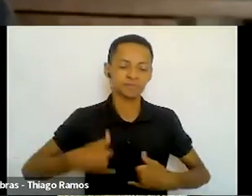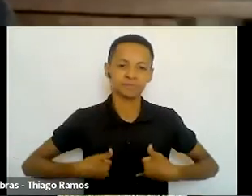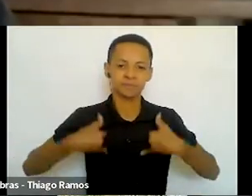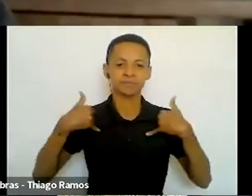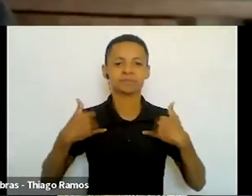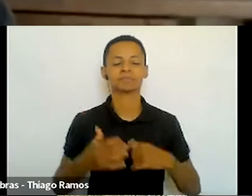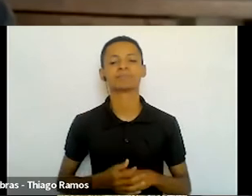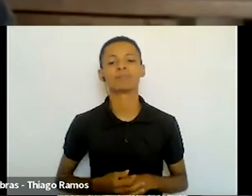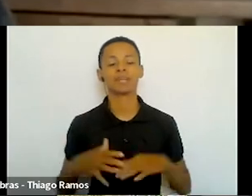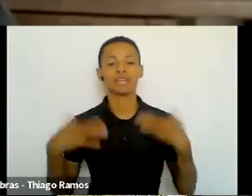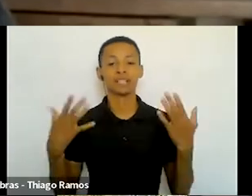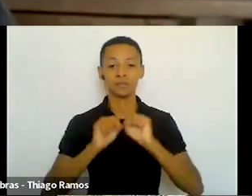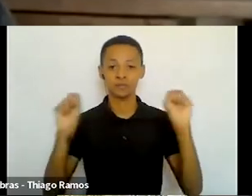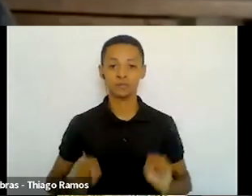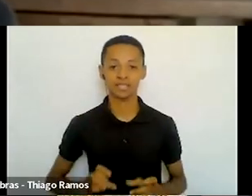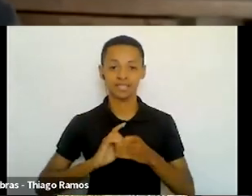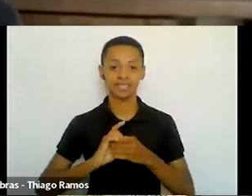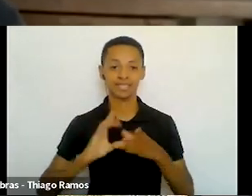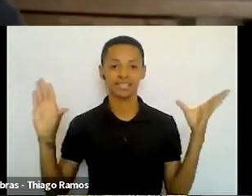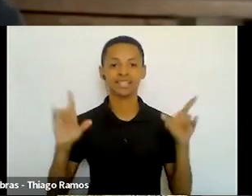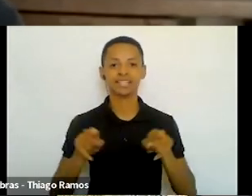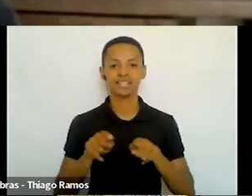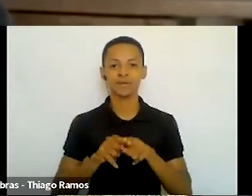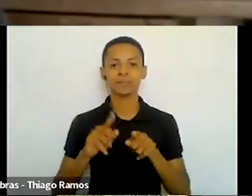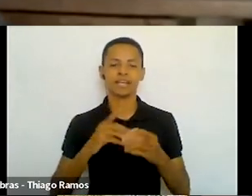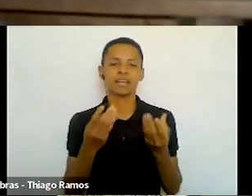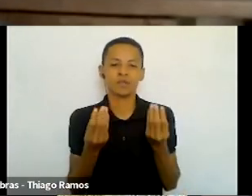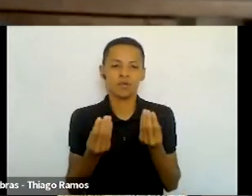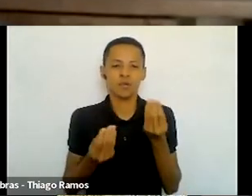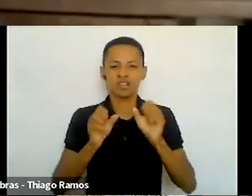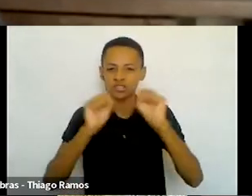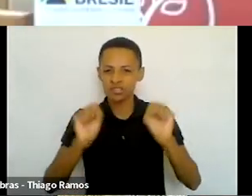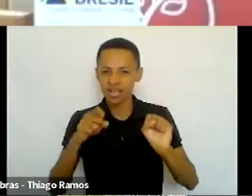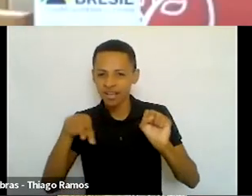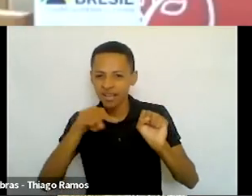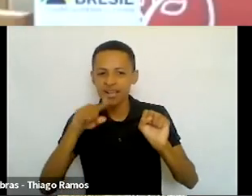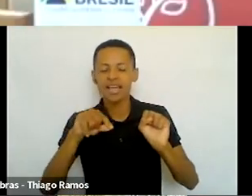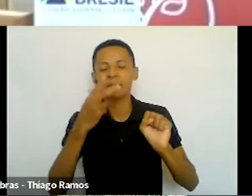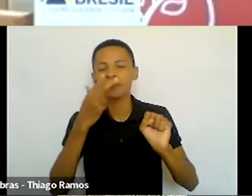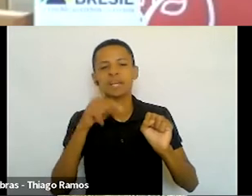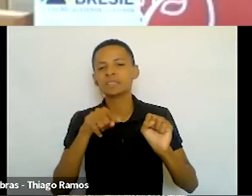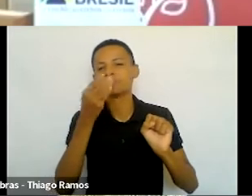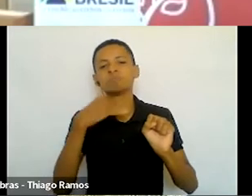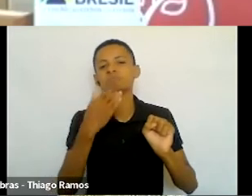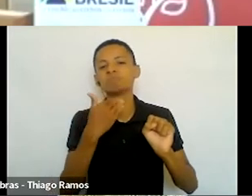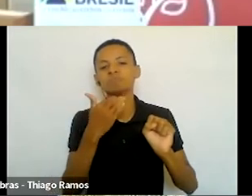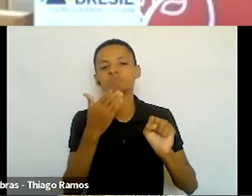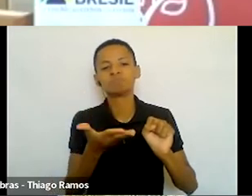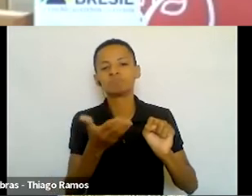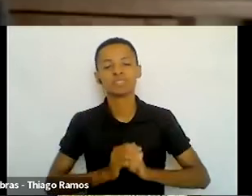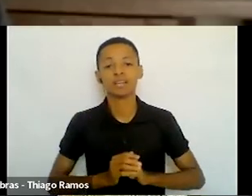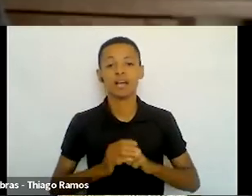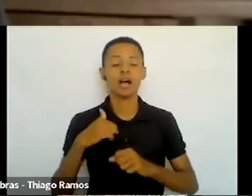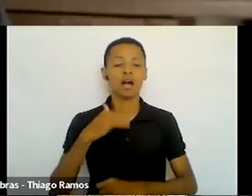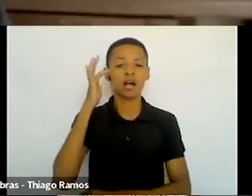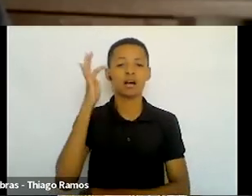Nosso sistema democrático, tal como está desenhado, parece que não nos serve mais. A reflexão que eu